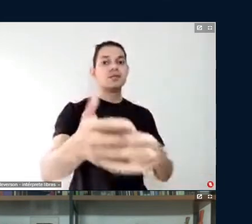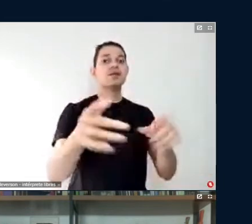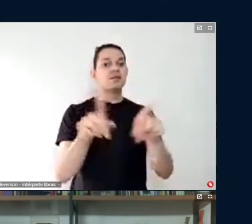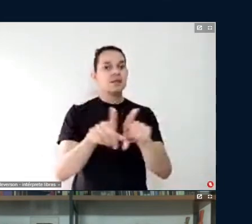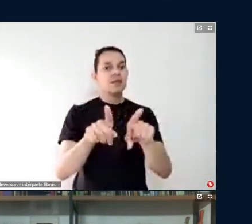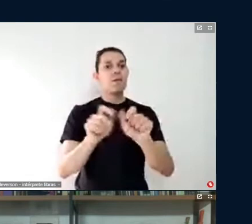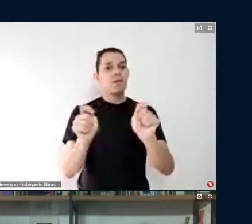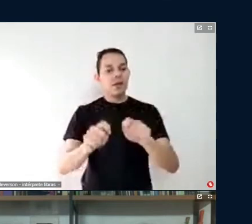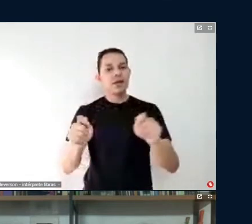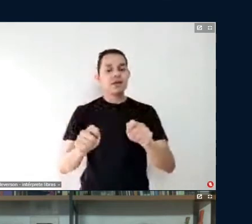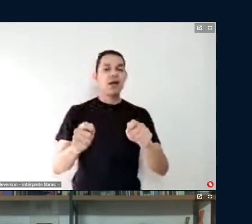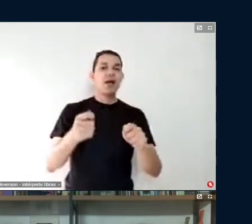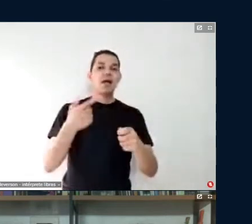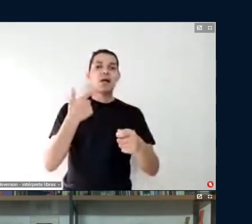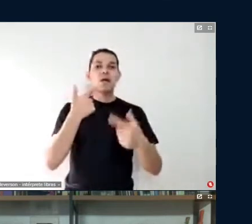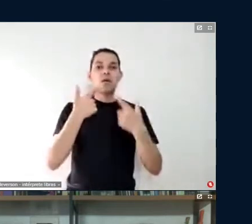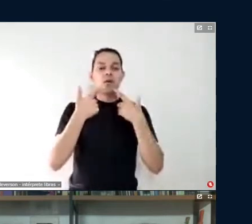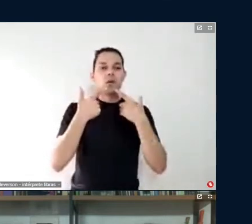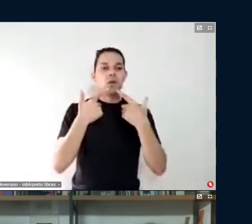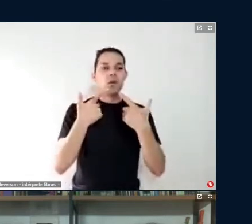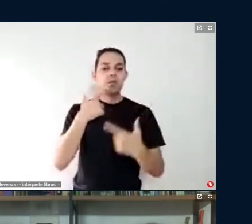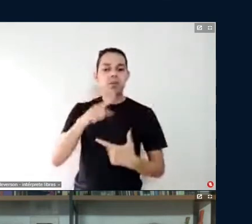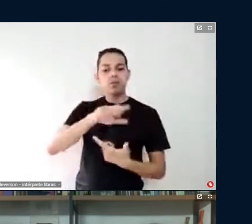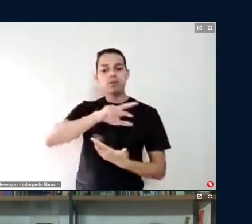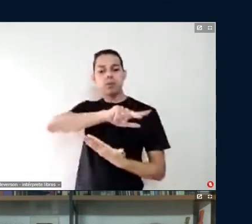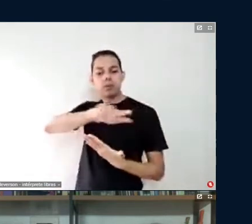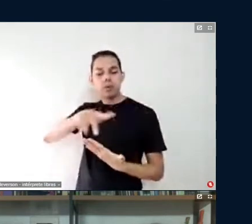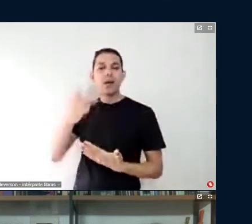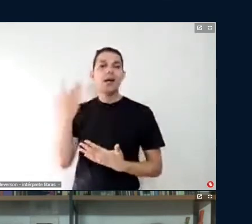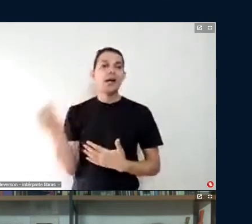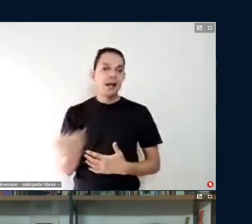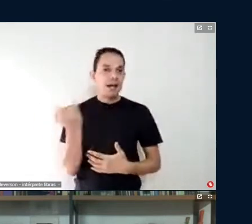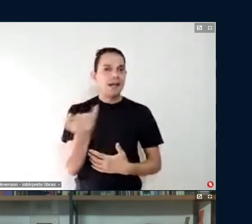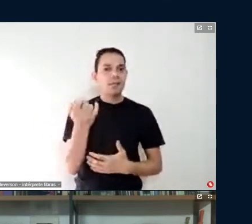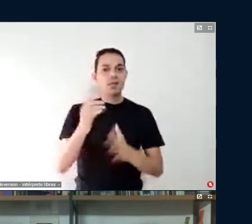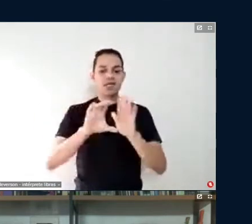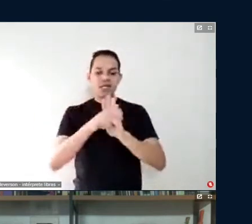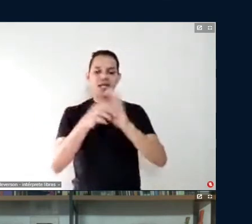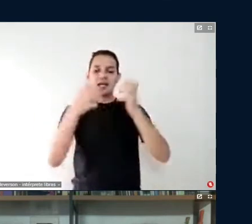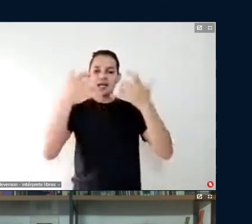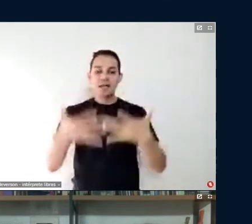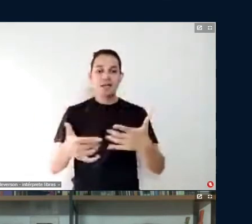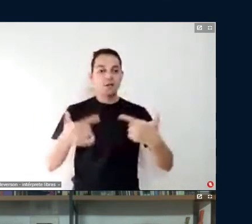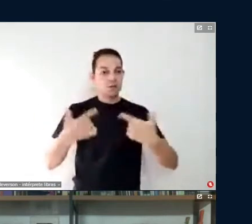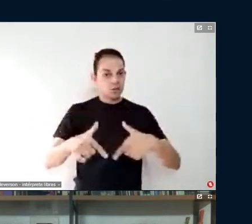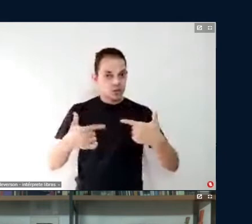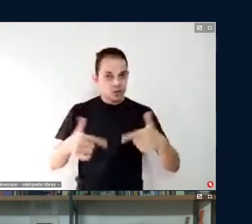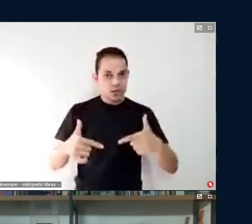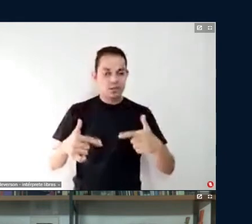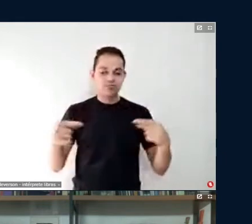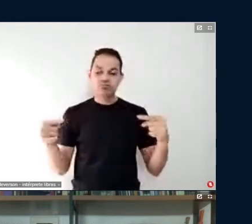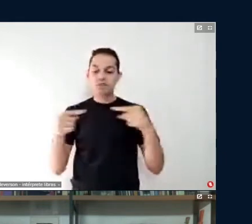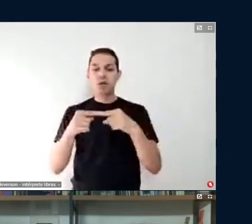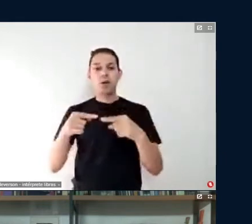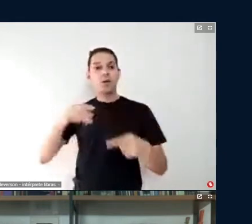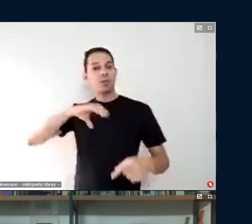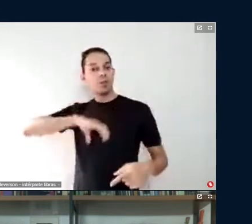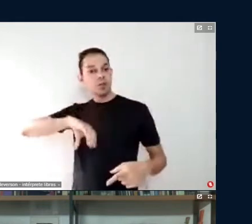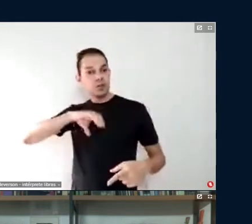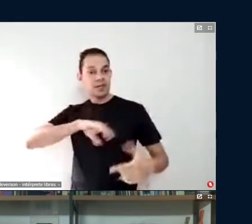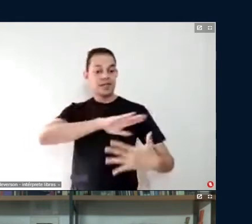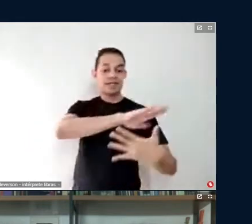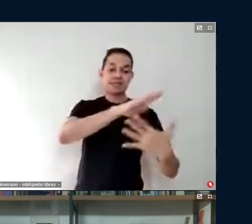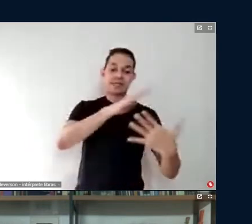multilinguismo. Então, acho que é importante às vezes você definir que esse trabalho fecha no parlinguístico português e língua brasileira de sinais,